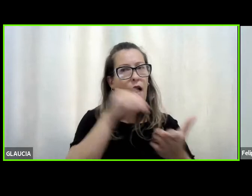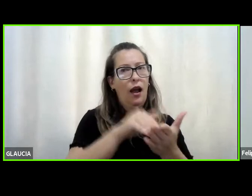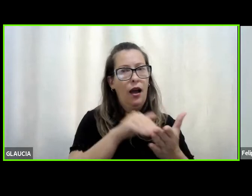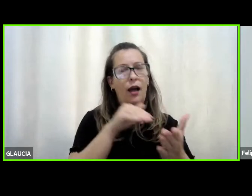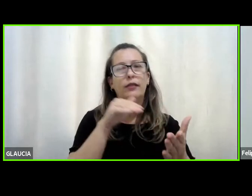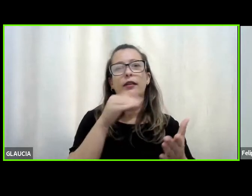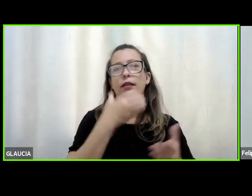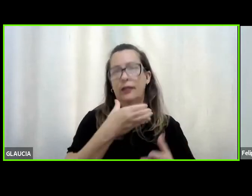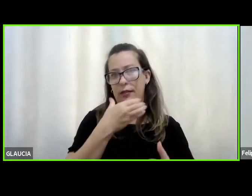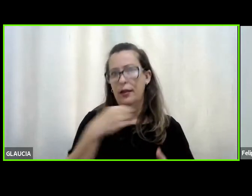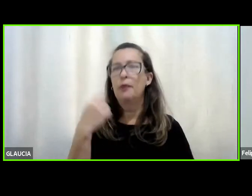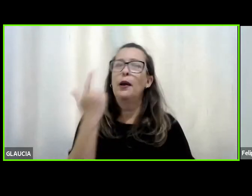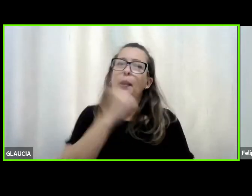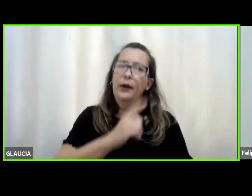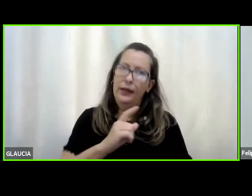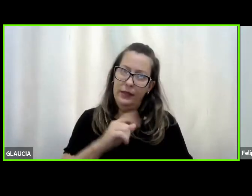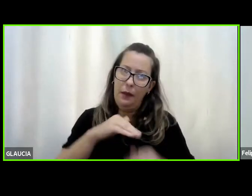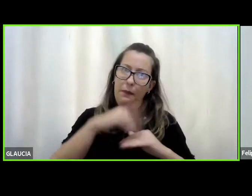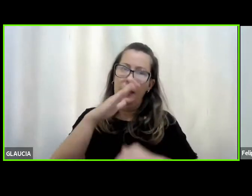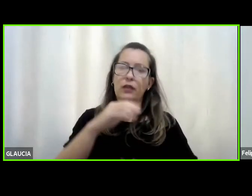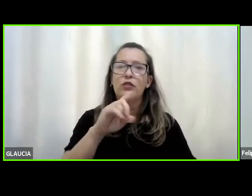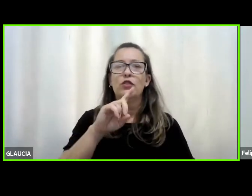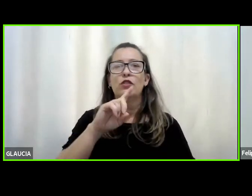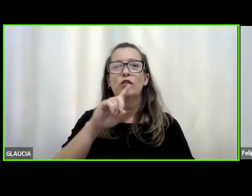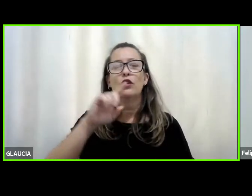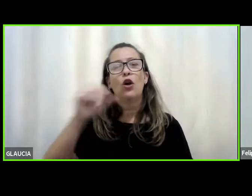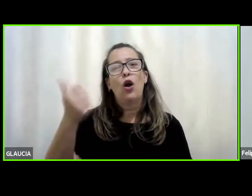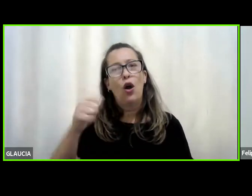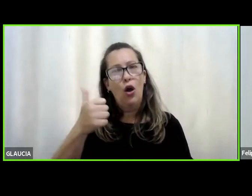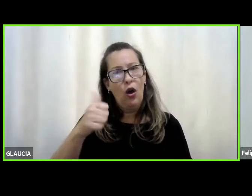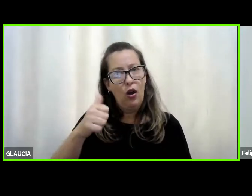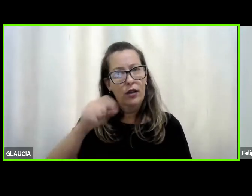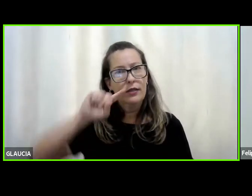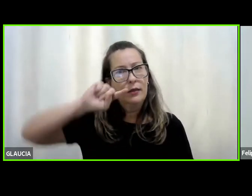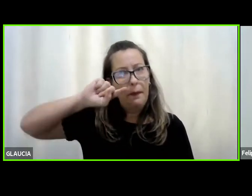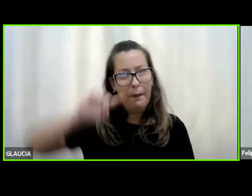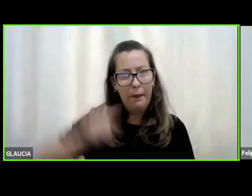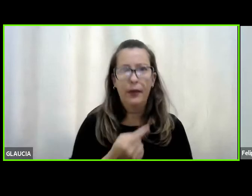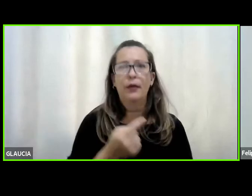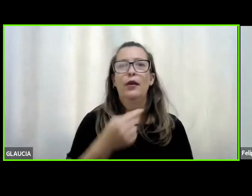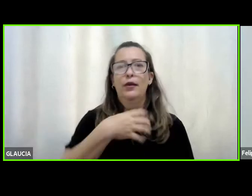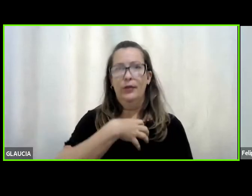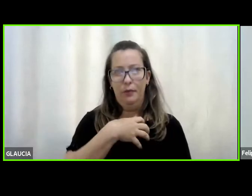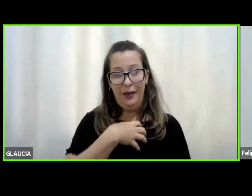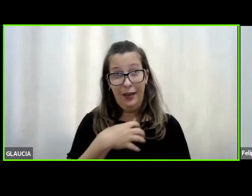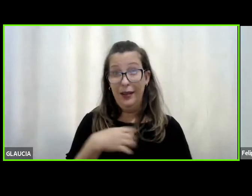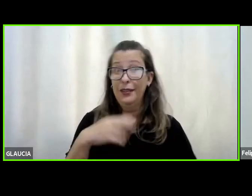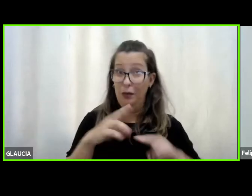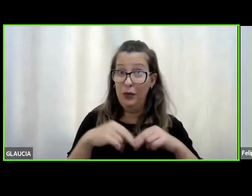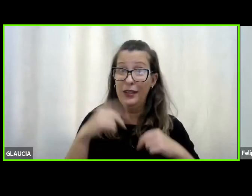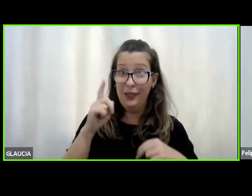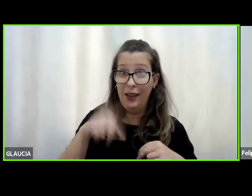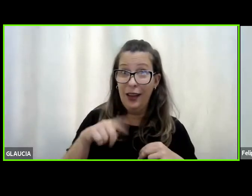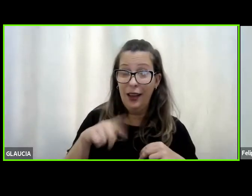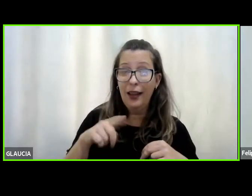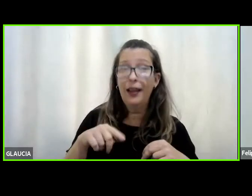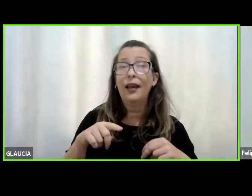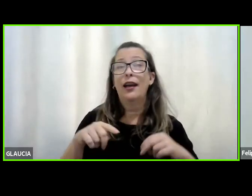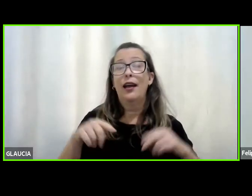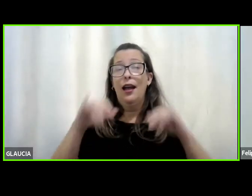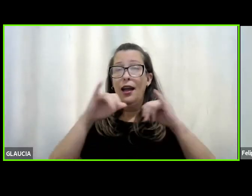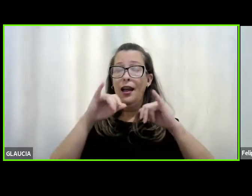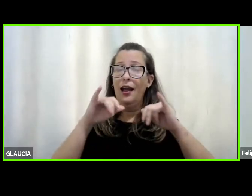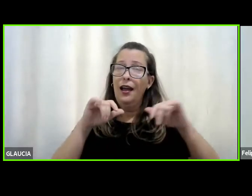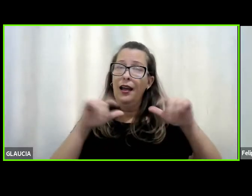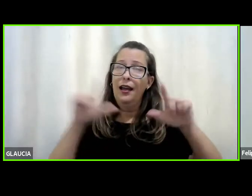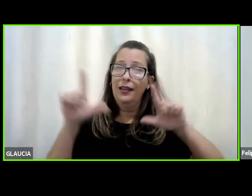chegar a mais de 11 milhões de baianos. E com isso, ela vai ser a emissora com maior cobertura digital em TV